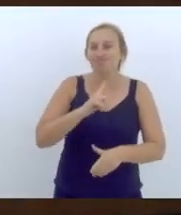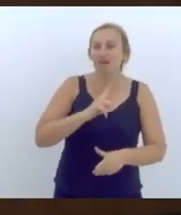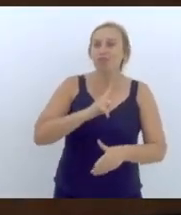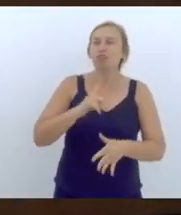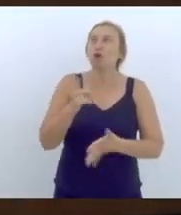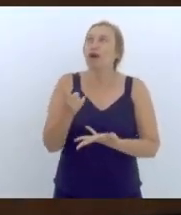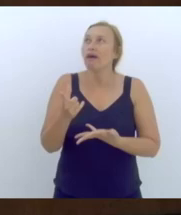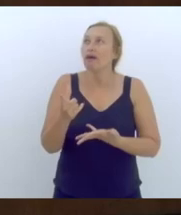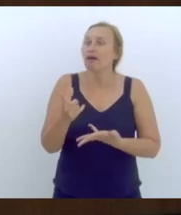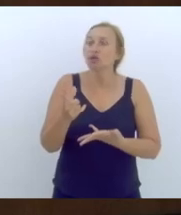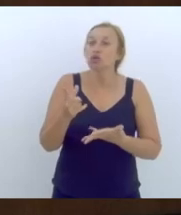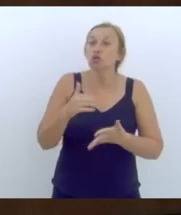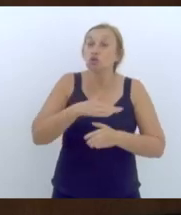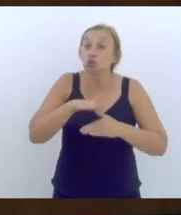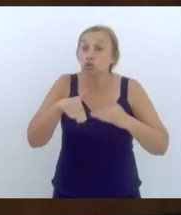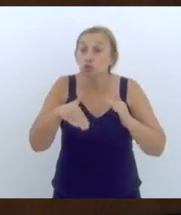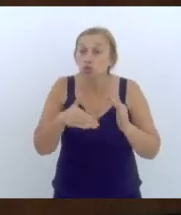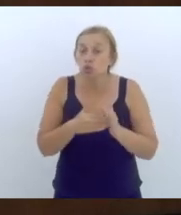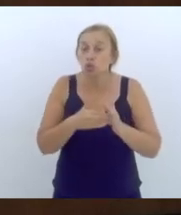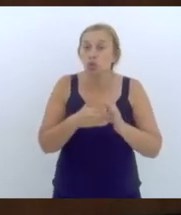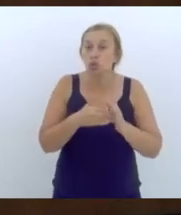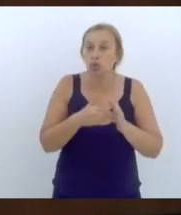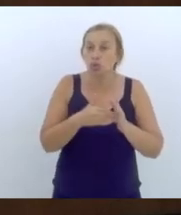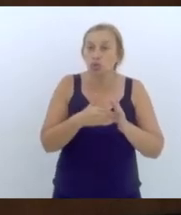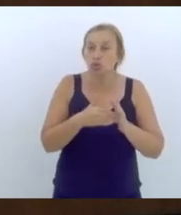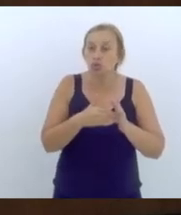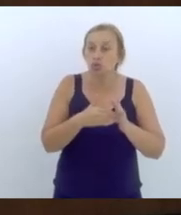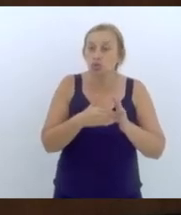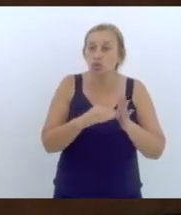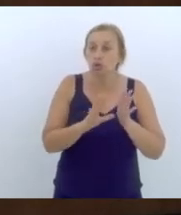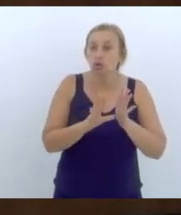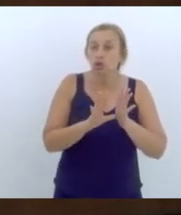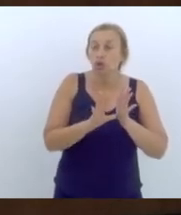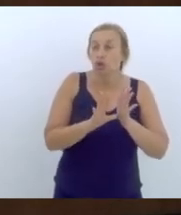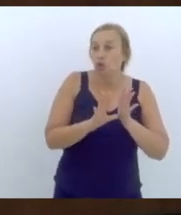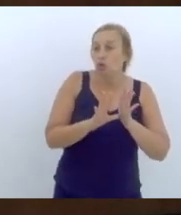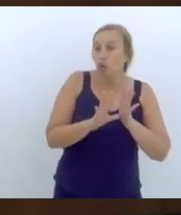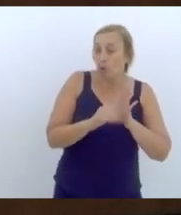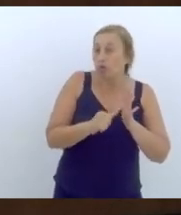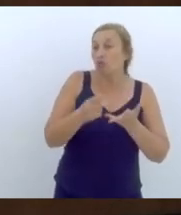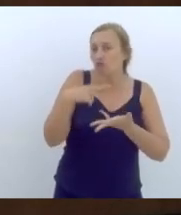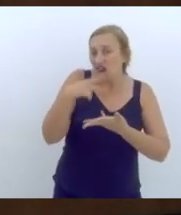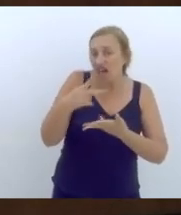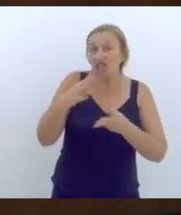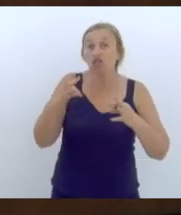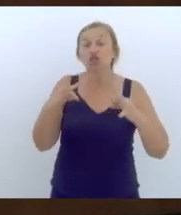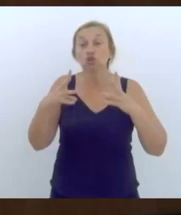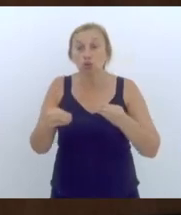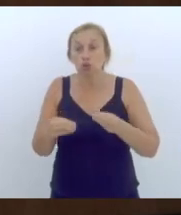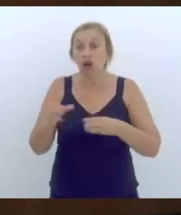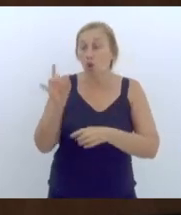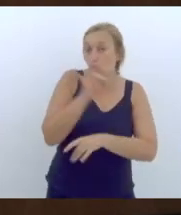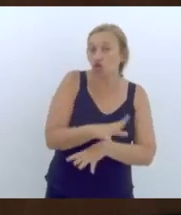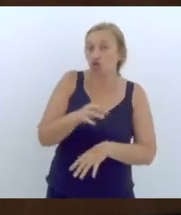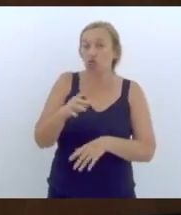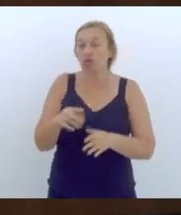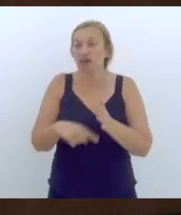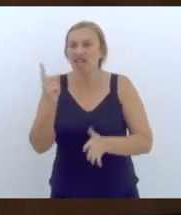os homicídios, principalmente, vou dizer aqui, de todos, logicamente, como foi dito a última vez, não